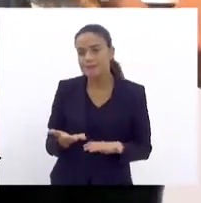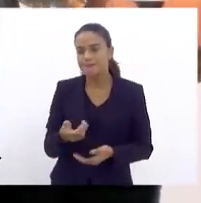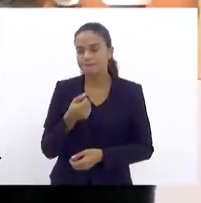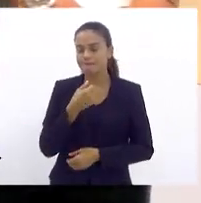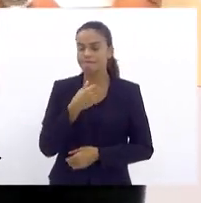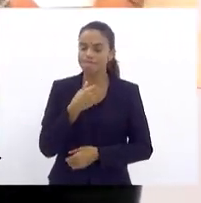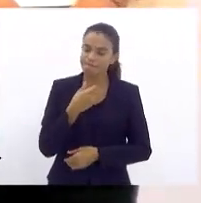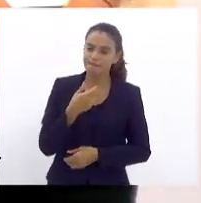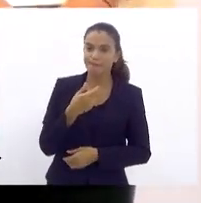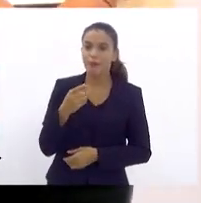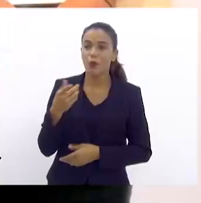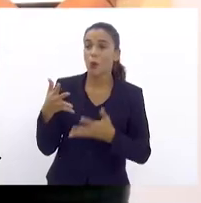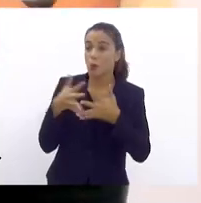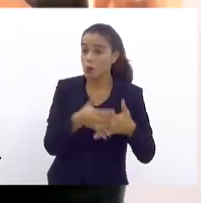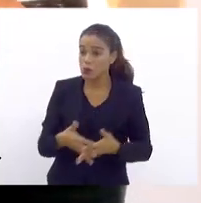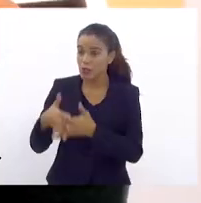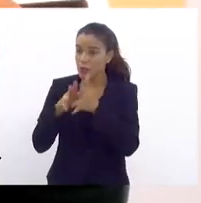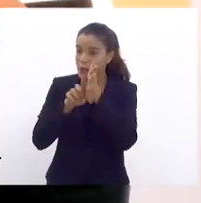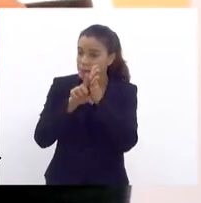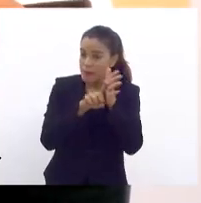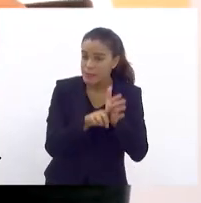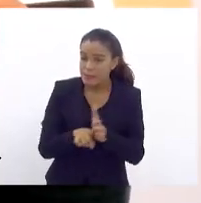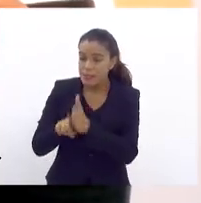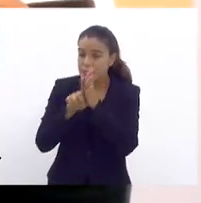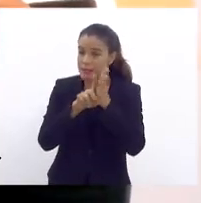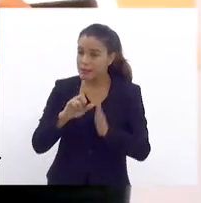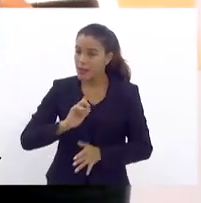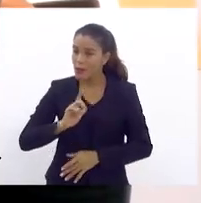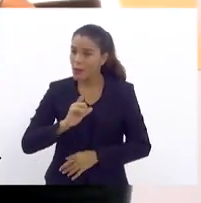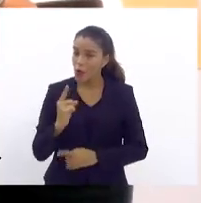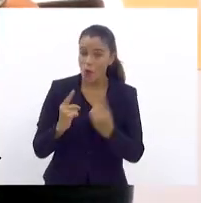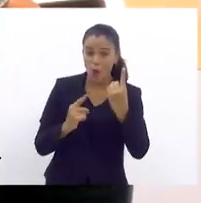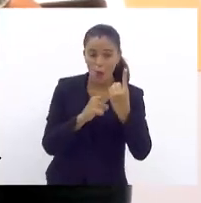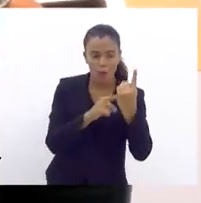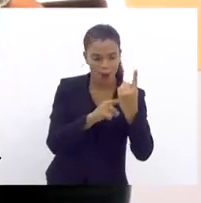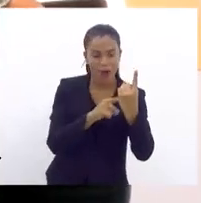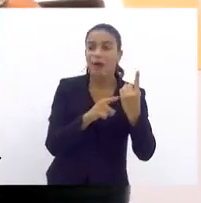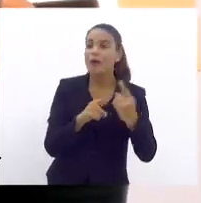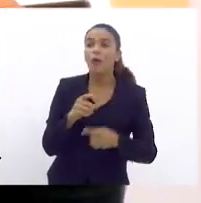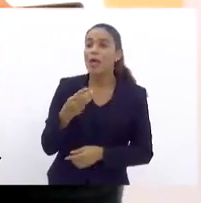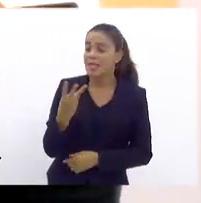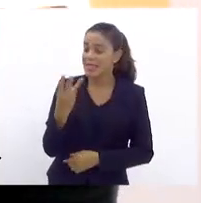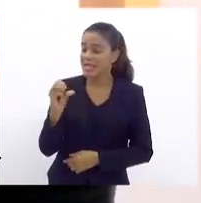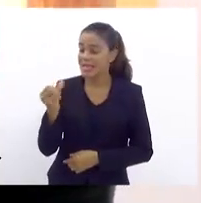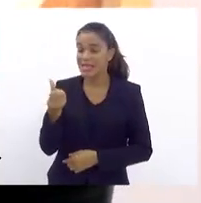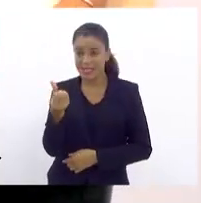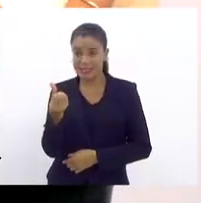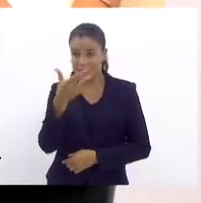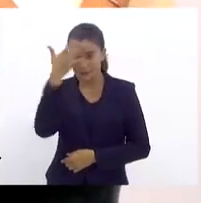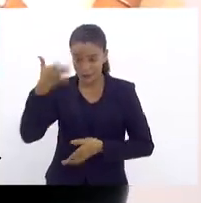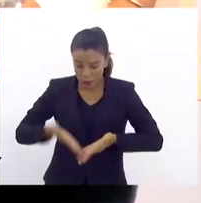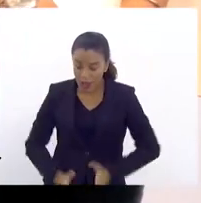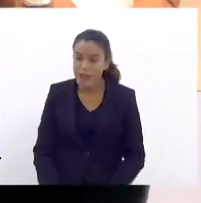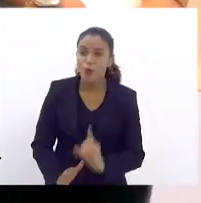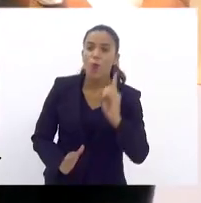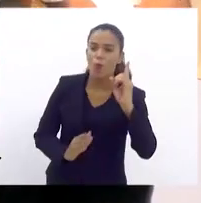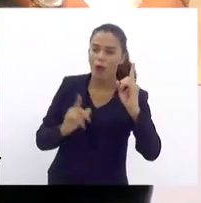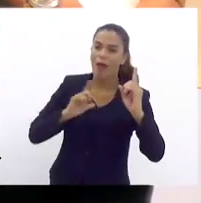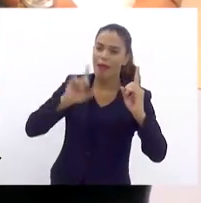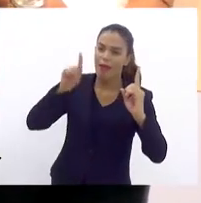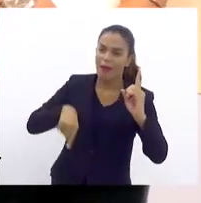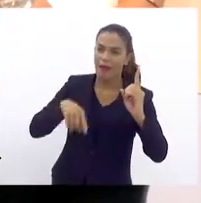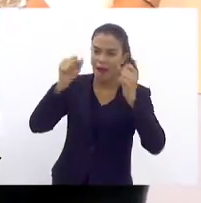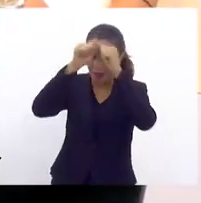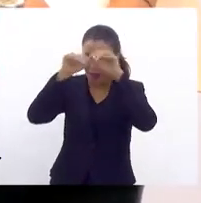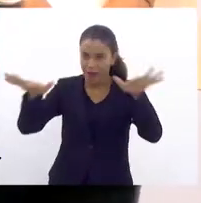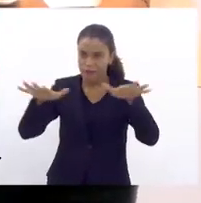nos Estados Unidos a última pesquisa é de que existem uma em cada 36 pessoas uma autista né E aí eu vou falar um